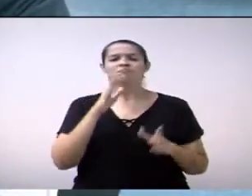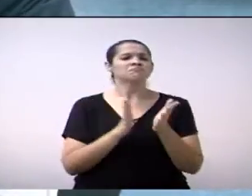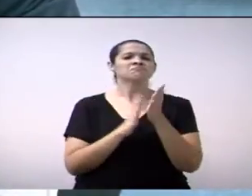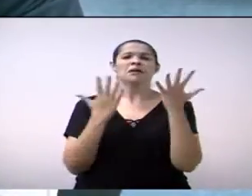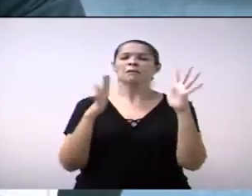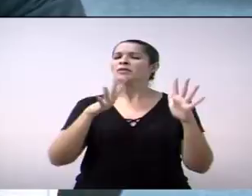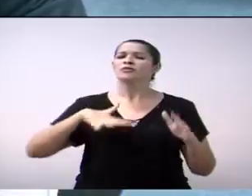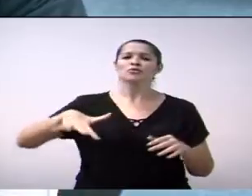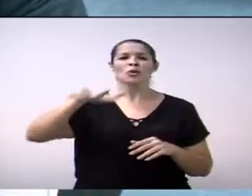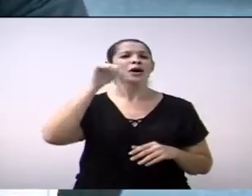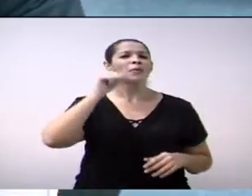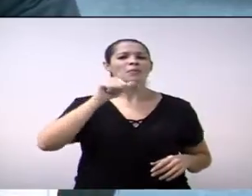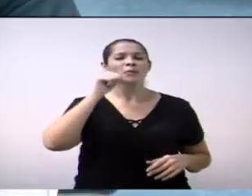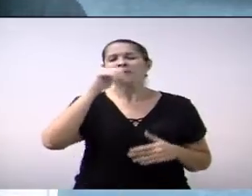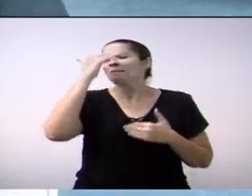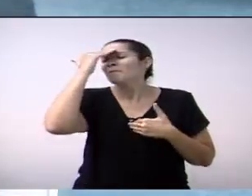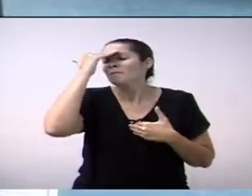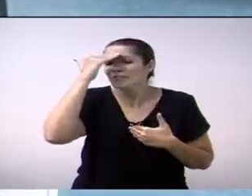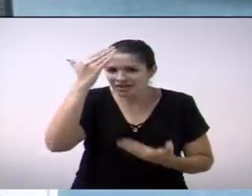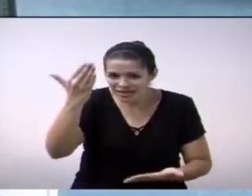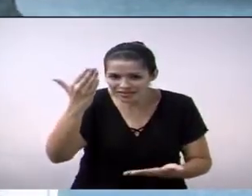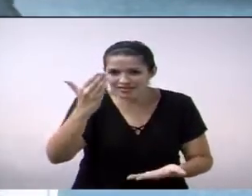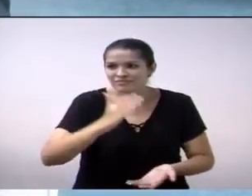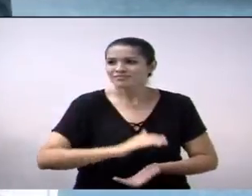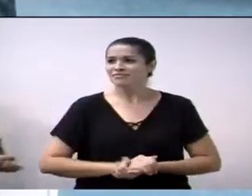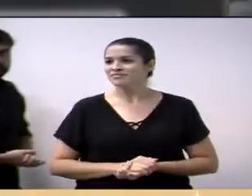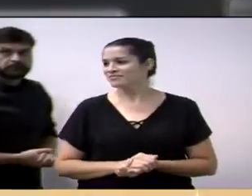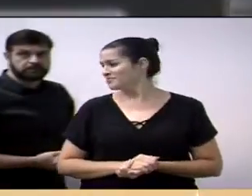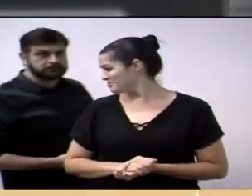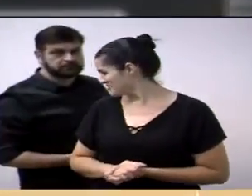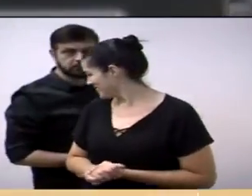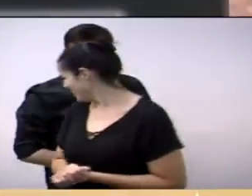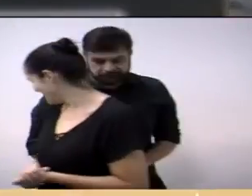mulheres da nossa cidade. Muito obrigado, presidente.